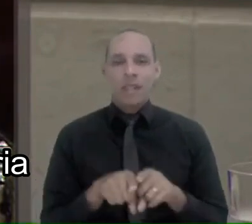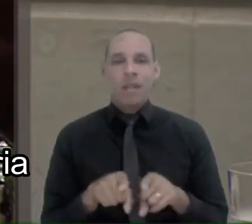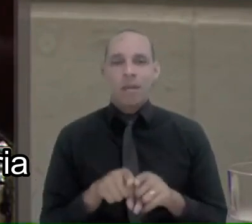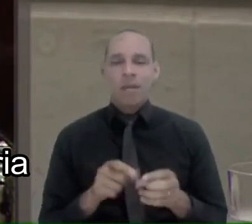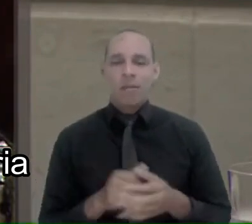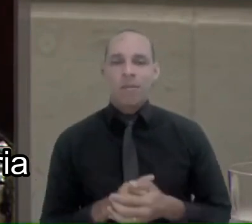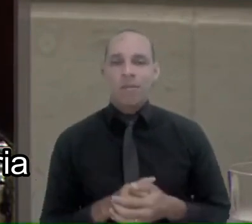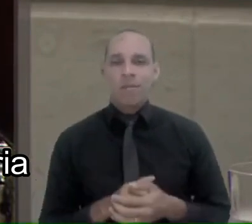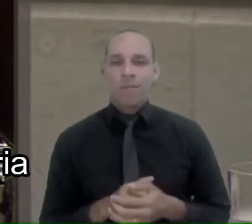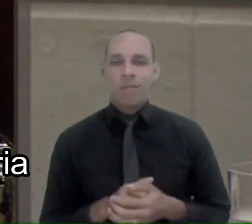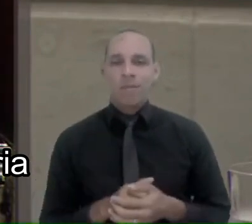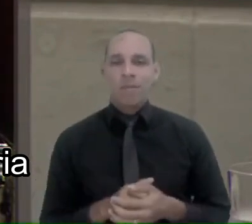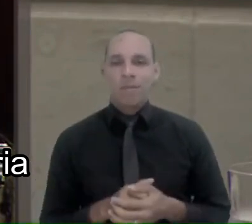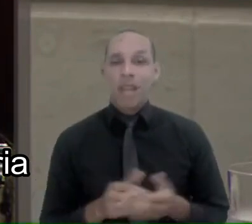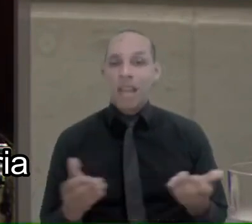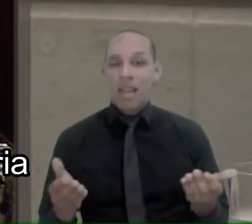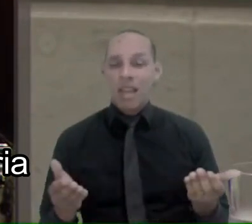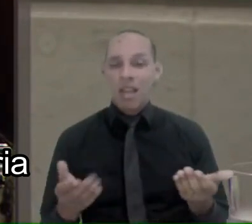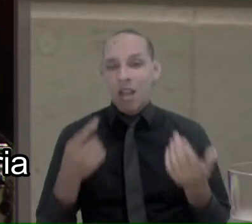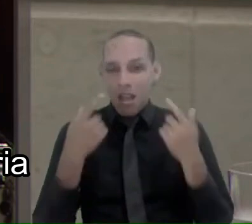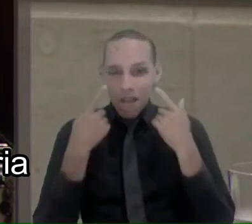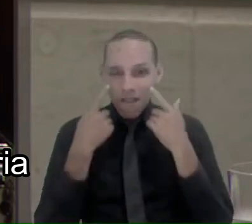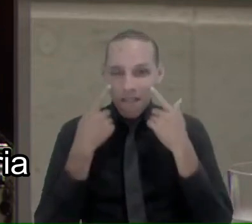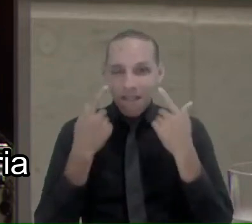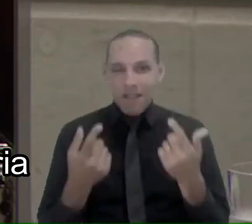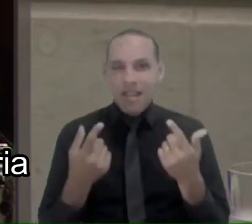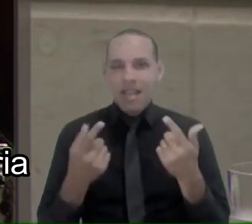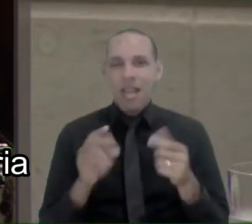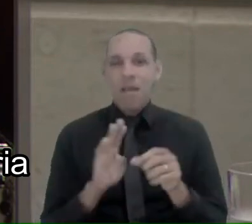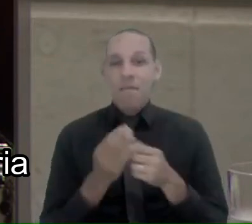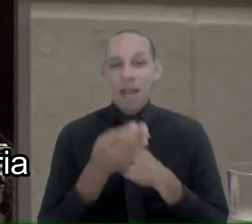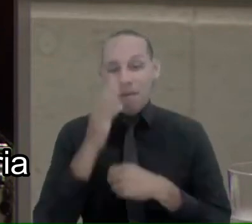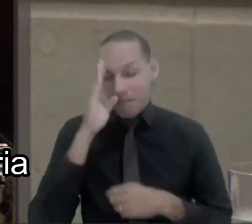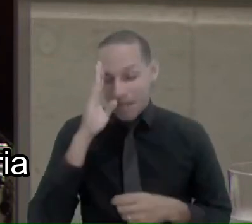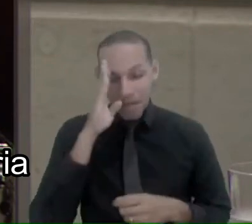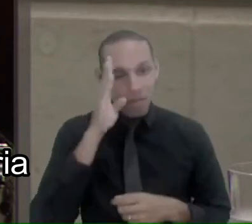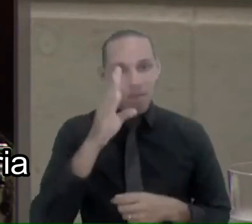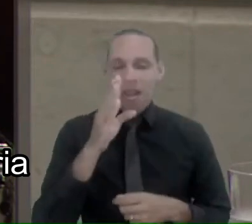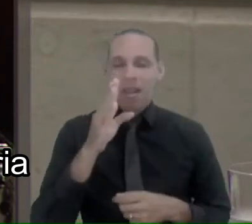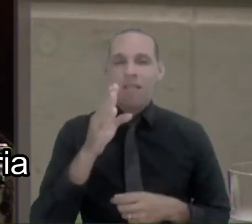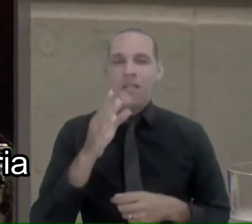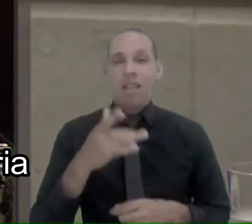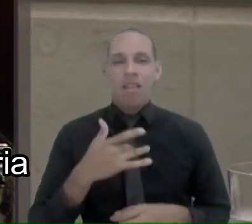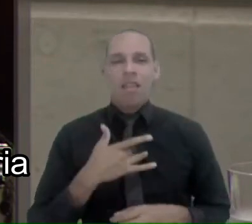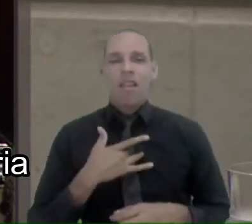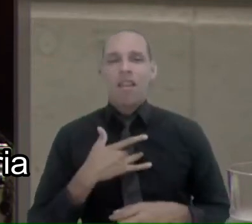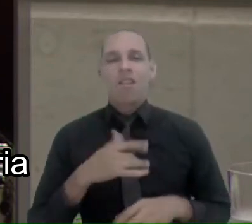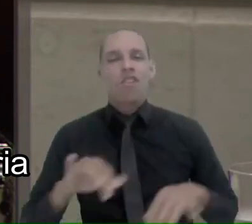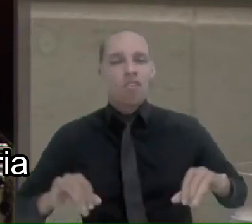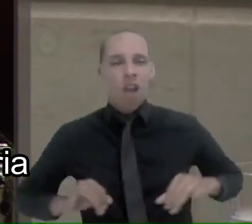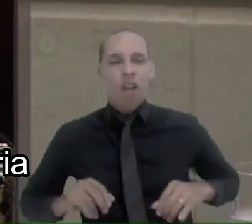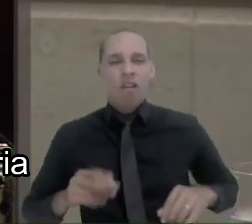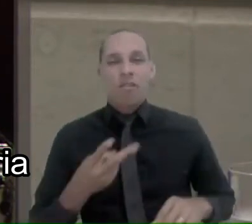um compilado dos principais bairros acometidos pela tuberculose, tanto em 2021 quanto em 2022. Existe